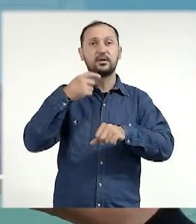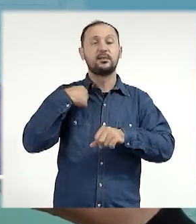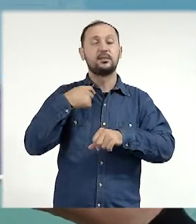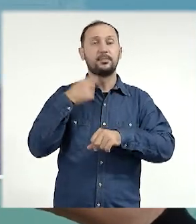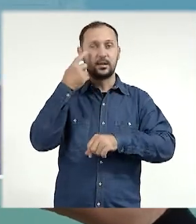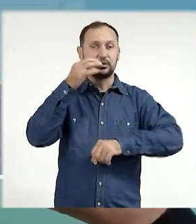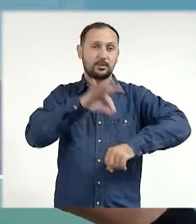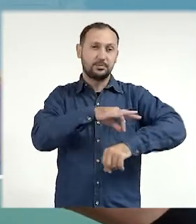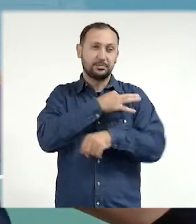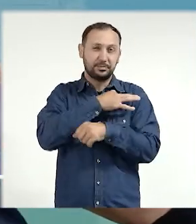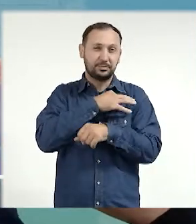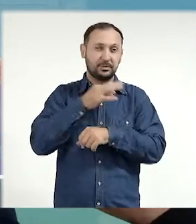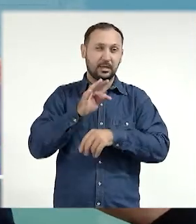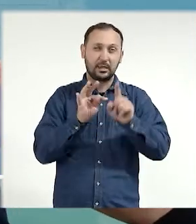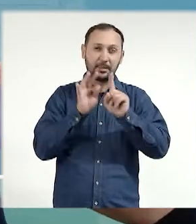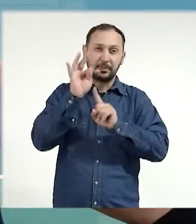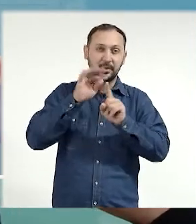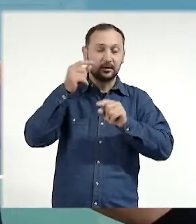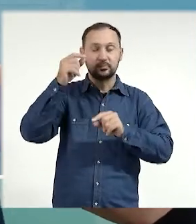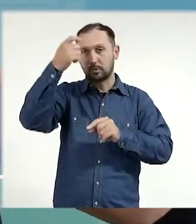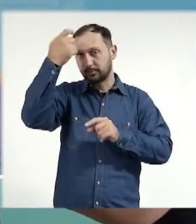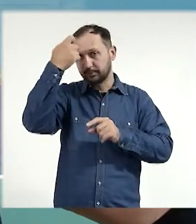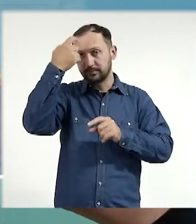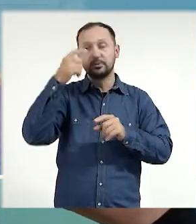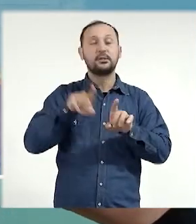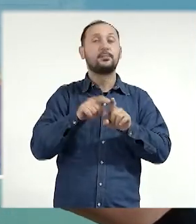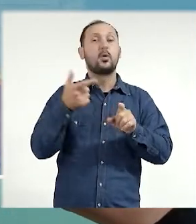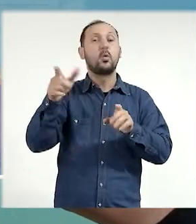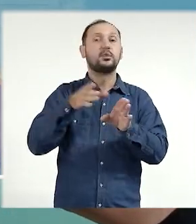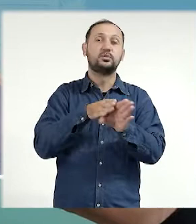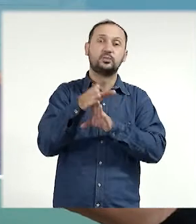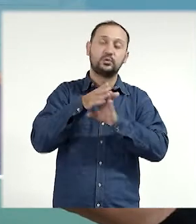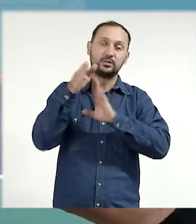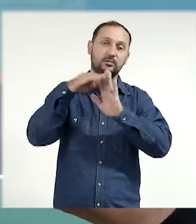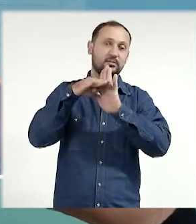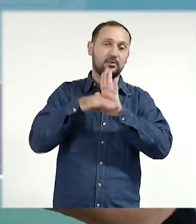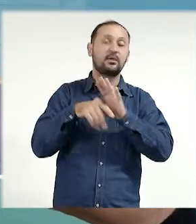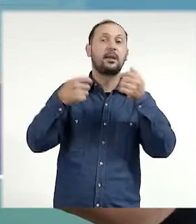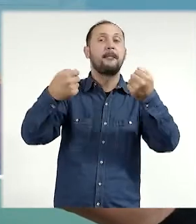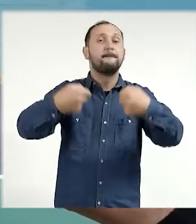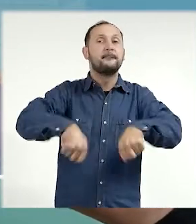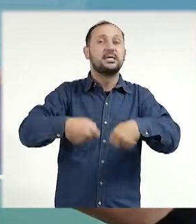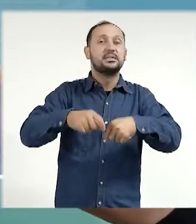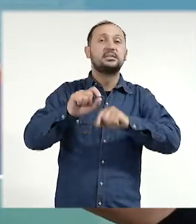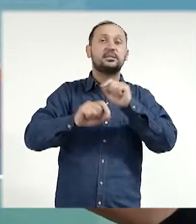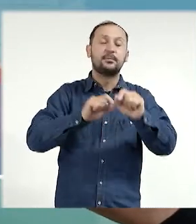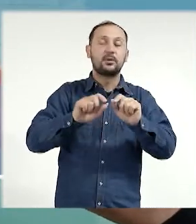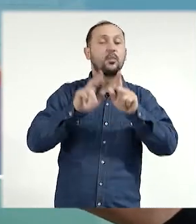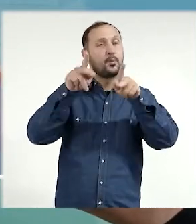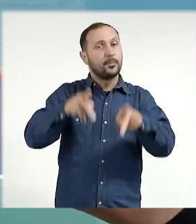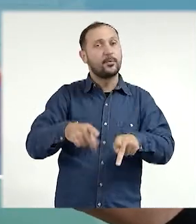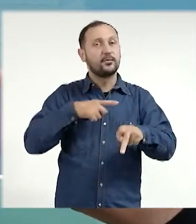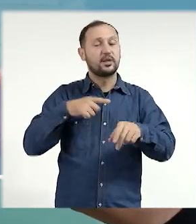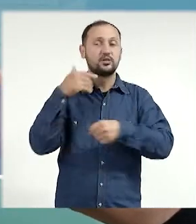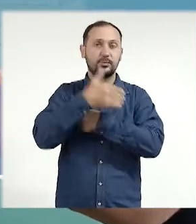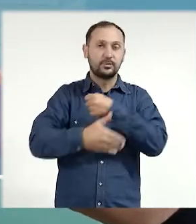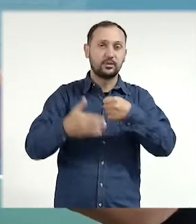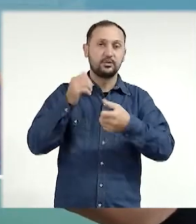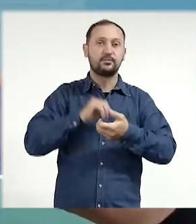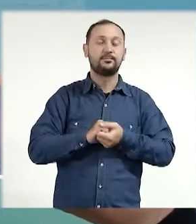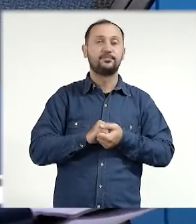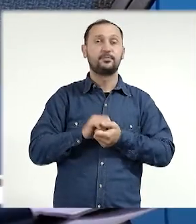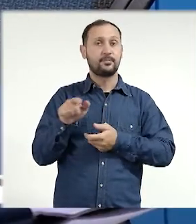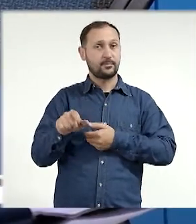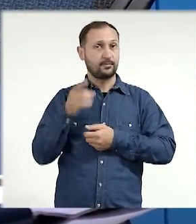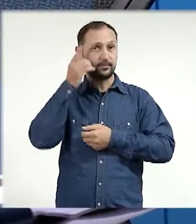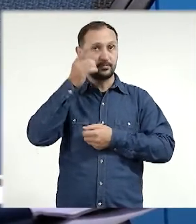aferição de temperatura, entre outras orientações necessárias para que a população esteja